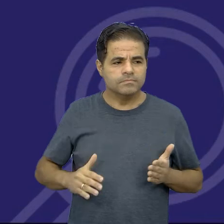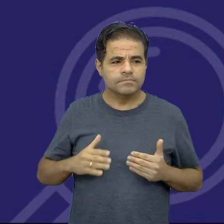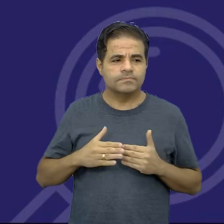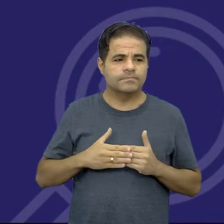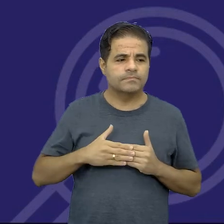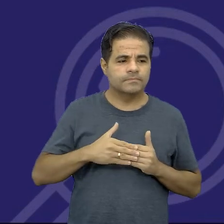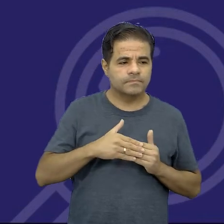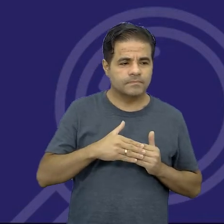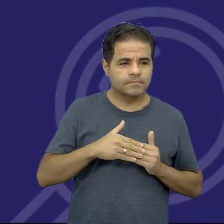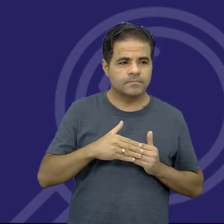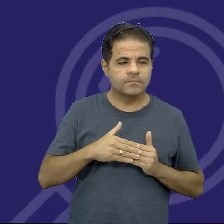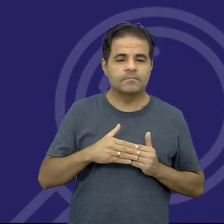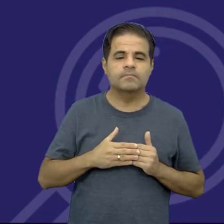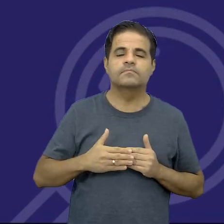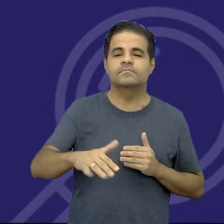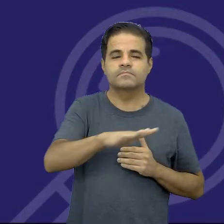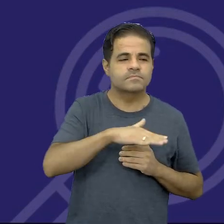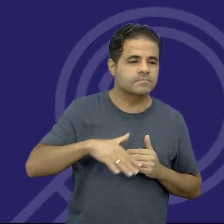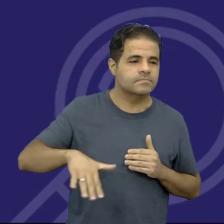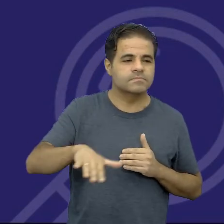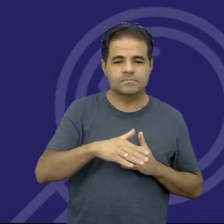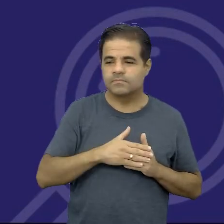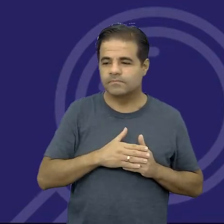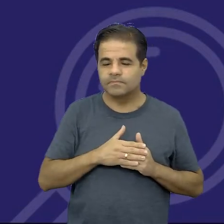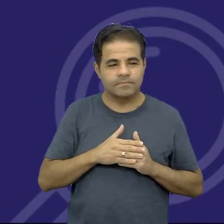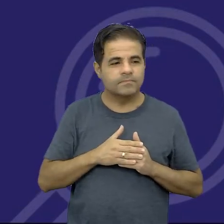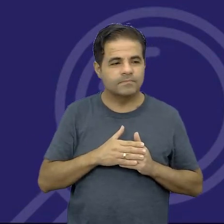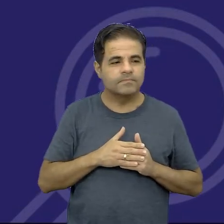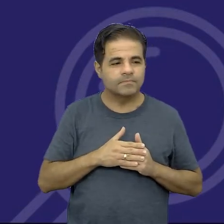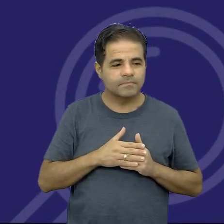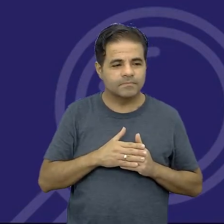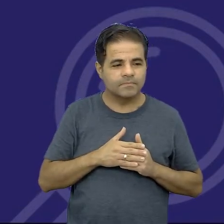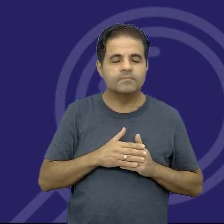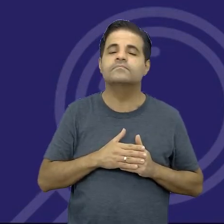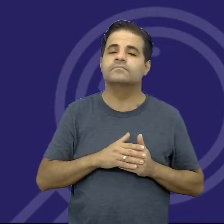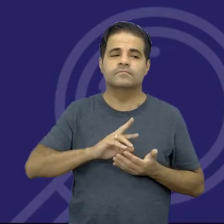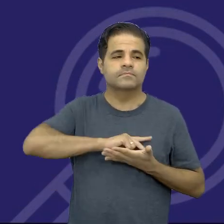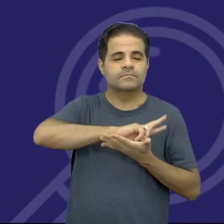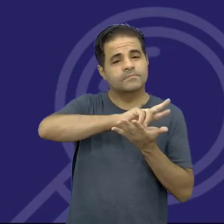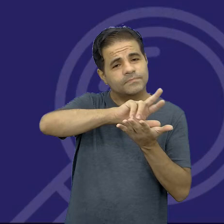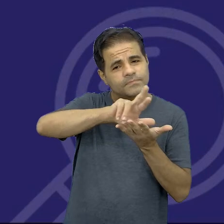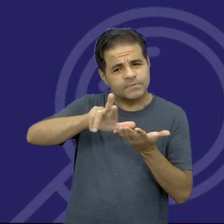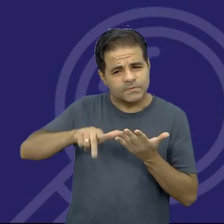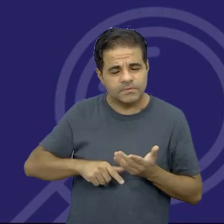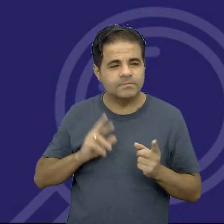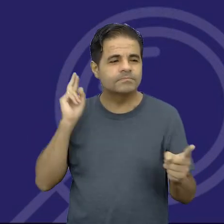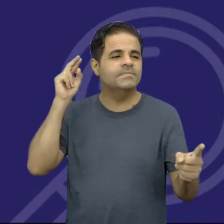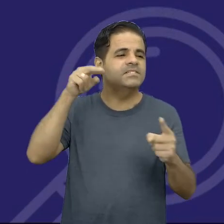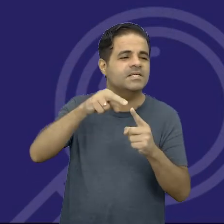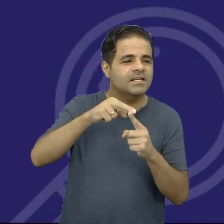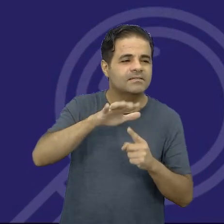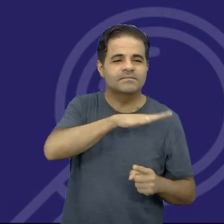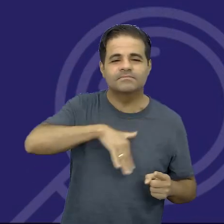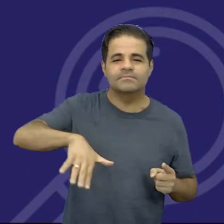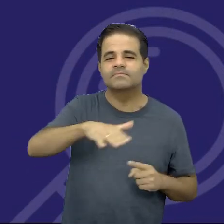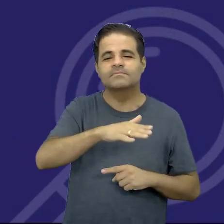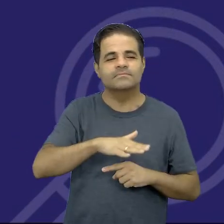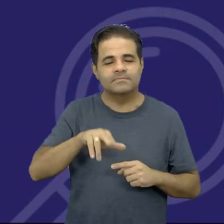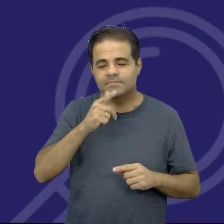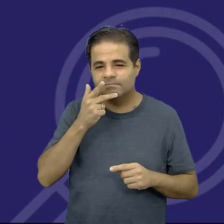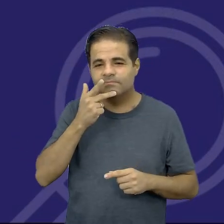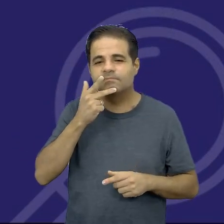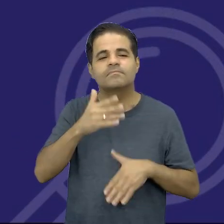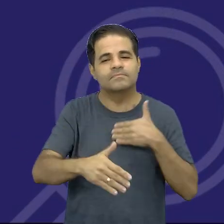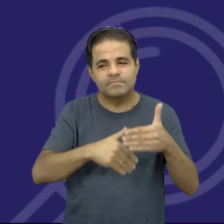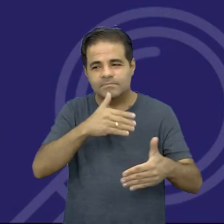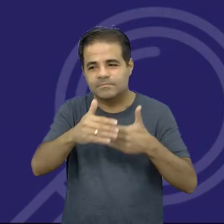construam uma tabela no caderno de forma a estruturar as características referentes à organização celular, à